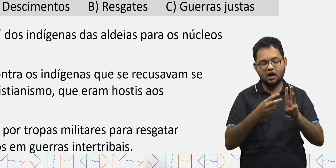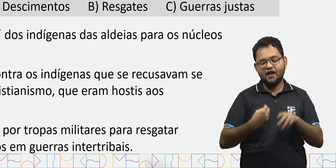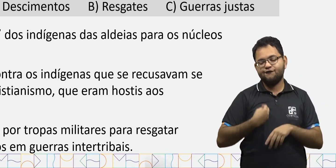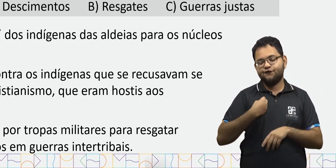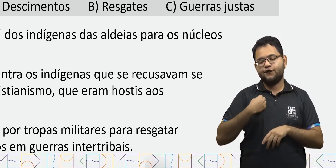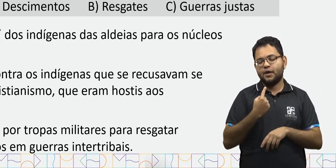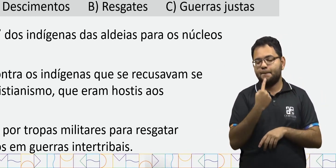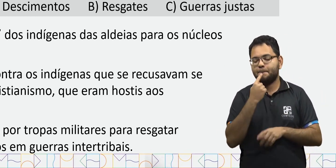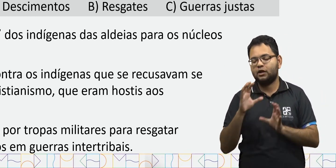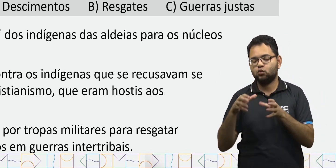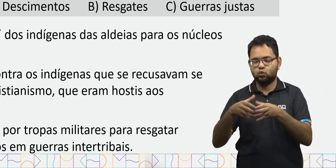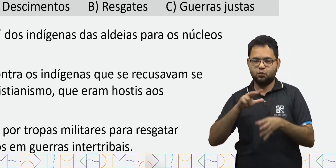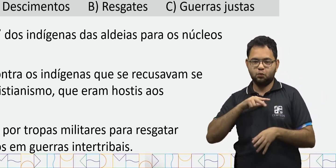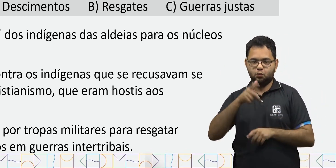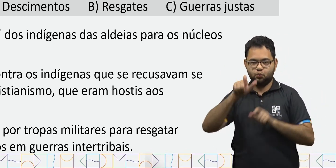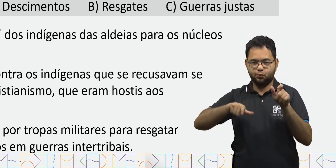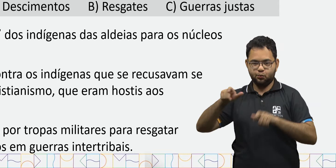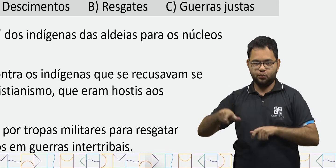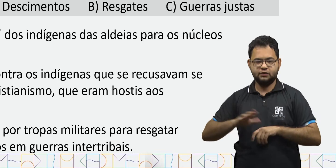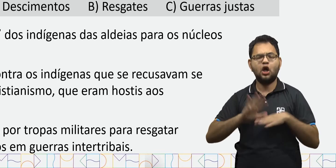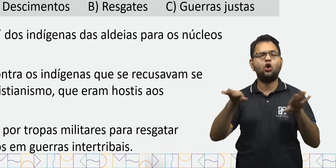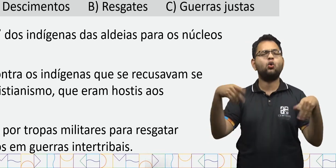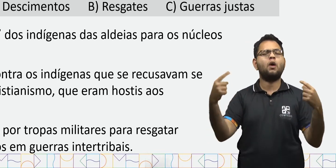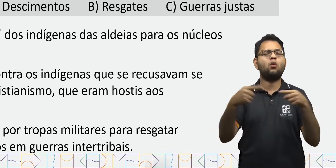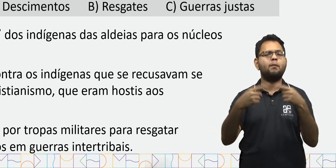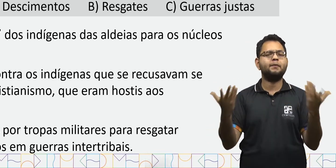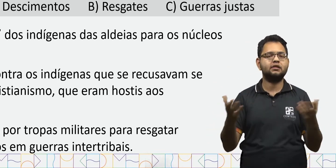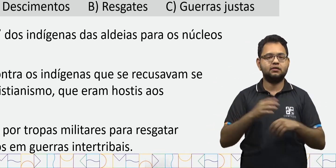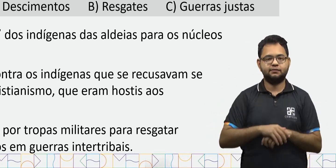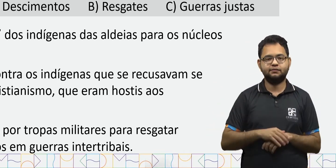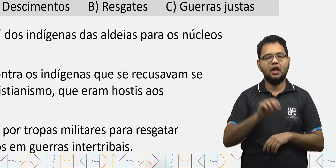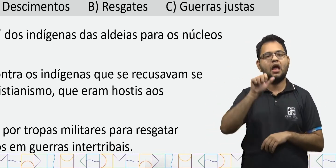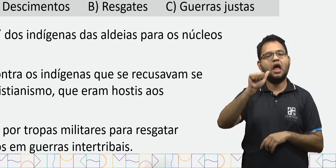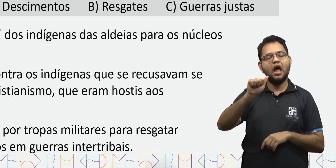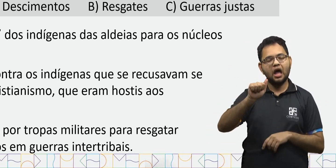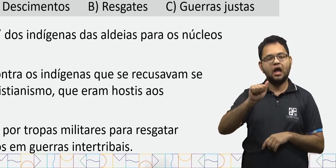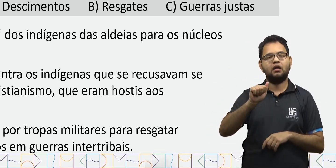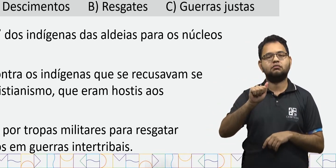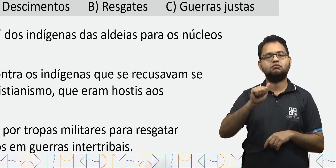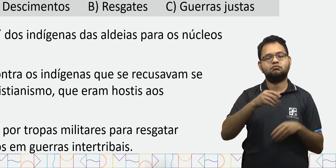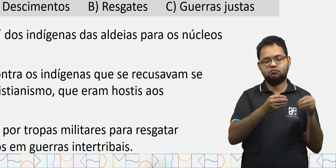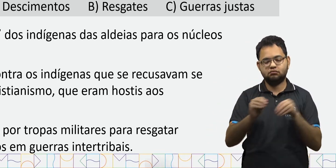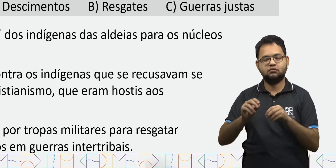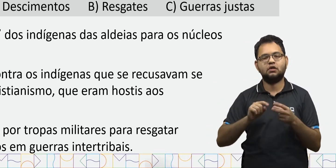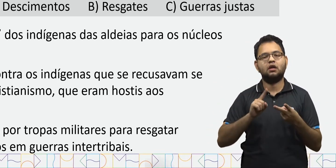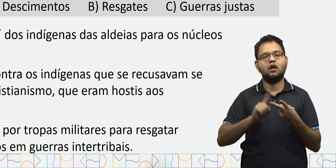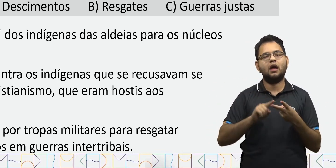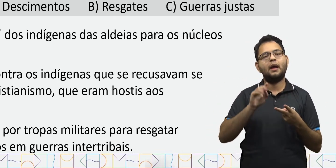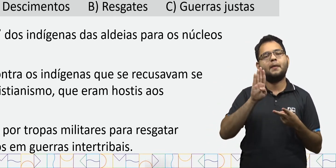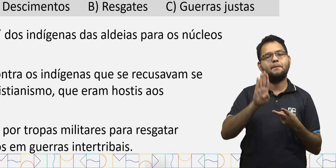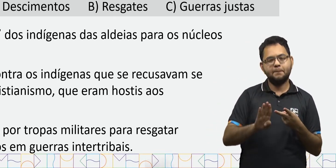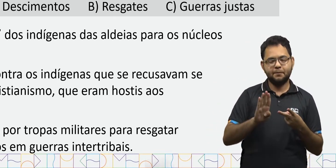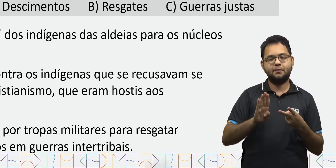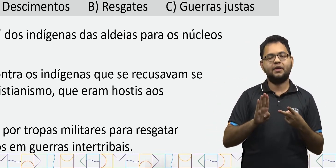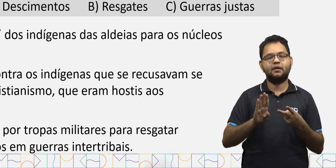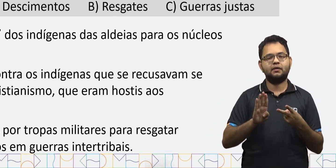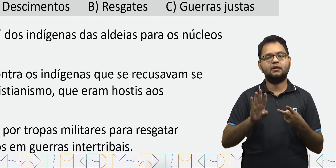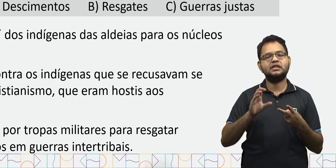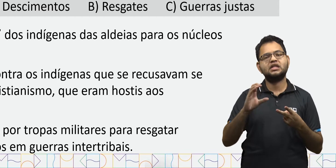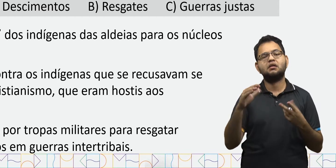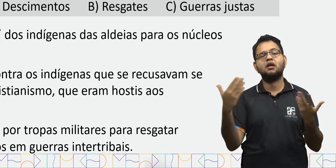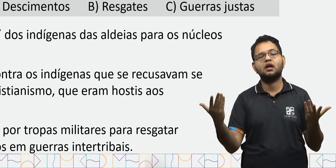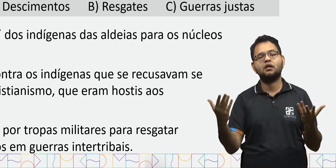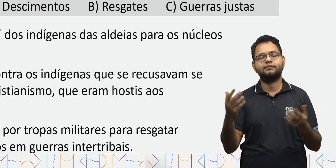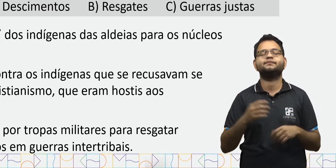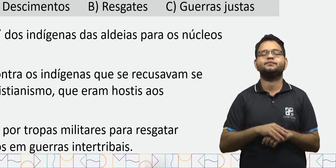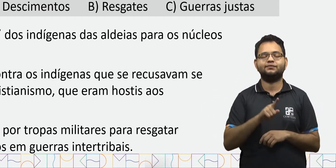dos indígenas das aldeias para os núcleos coloniais. Estamos nos referindo a quê? Aos descimentos, aos